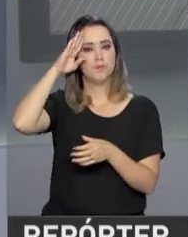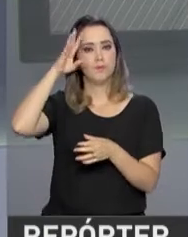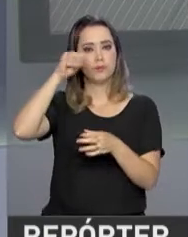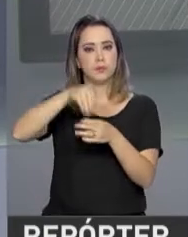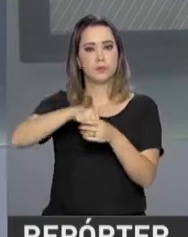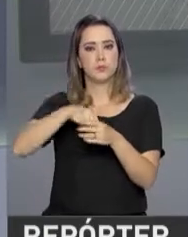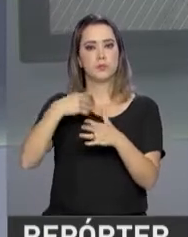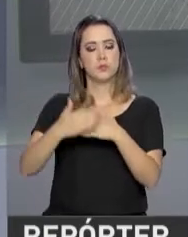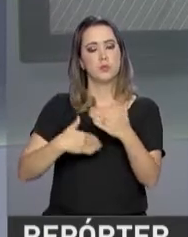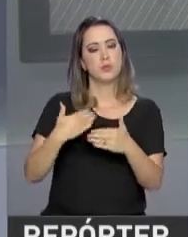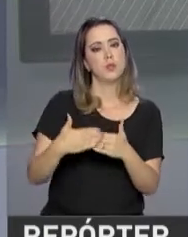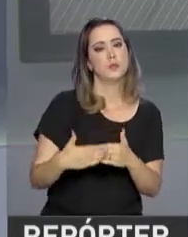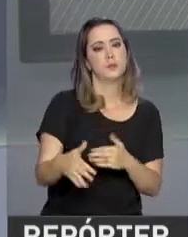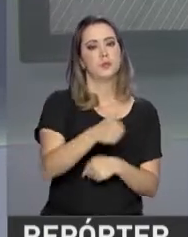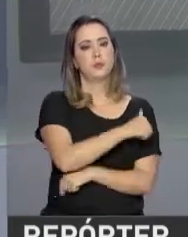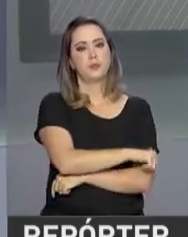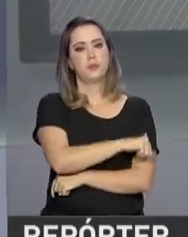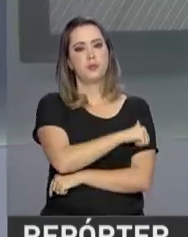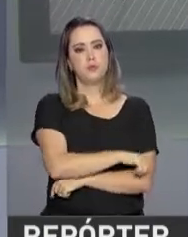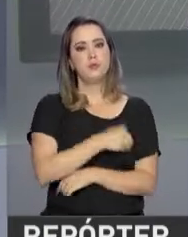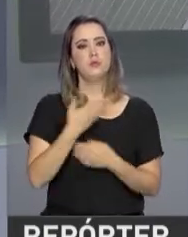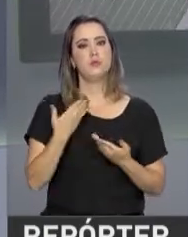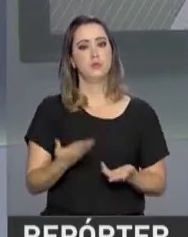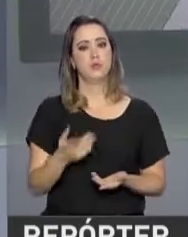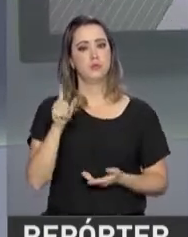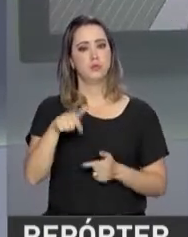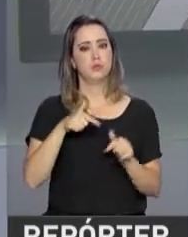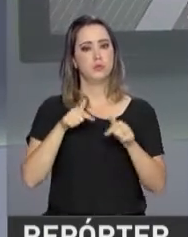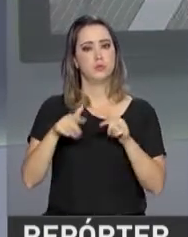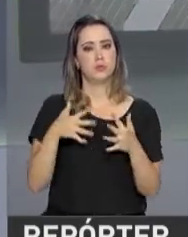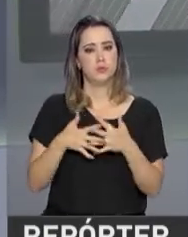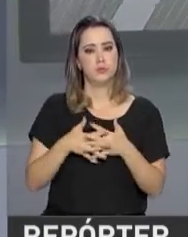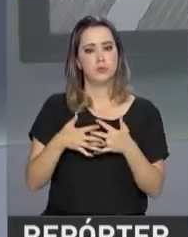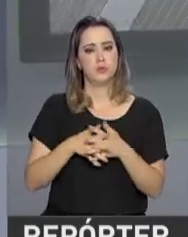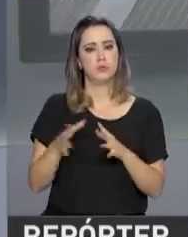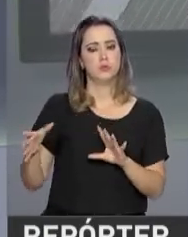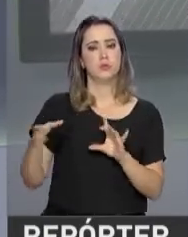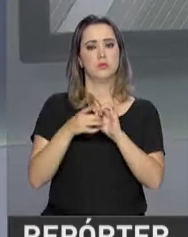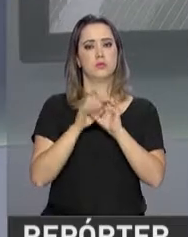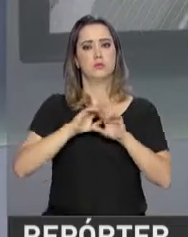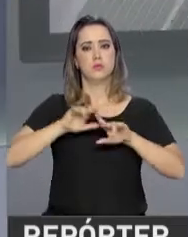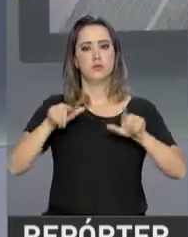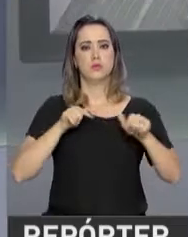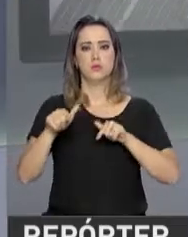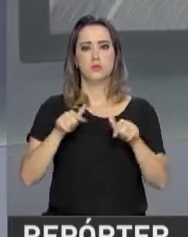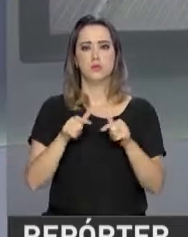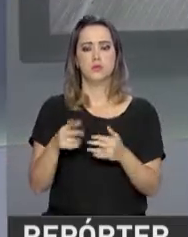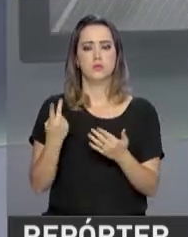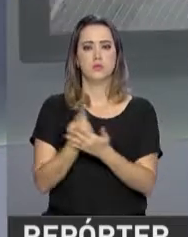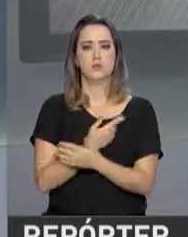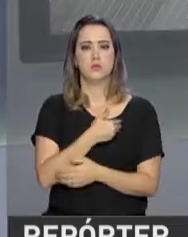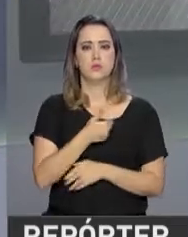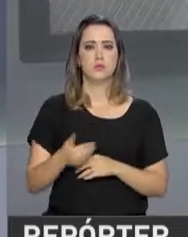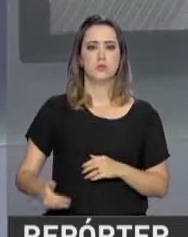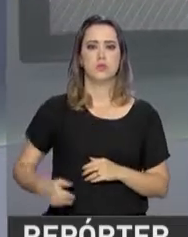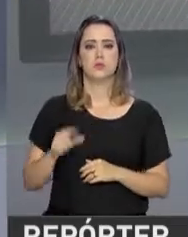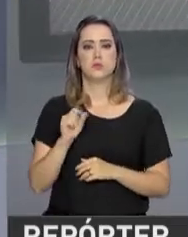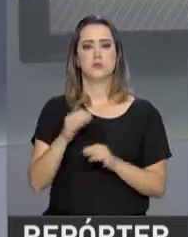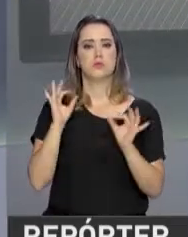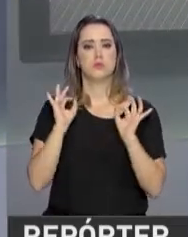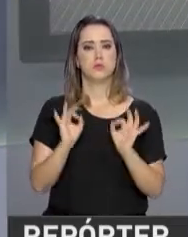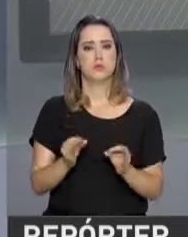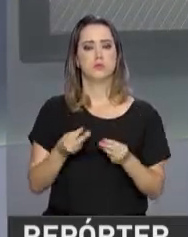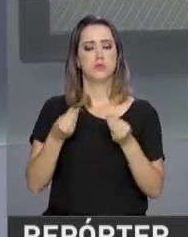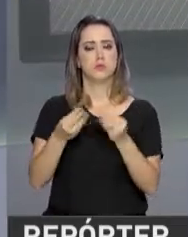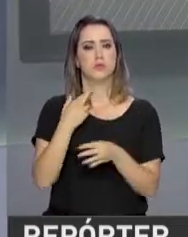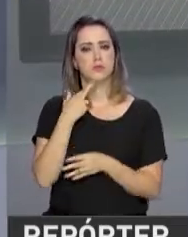que está em curso no Rio de Janeiro. Segundo Raul Jungmann, é um trabalho complexo que integra várias ações feitas pelo governo e que,